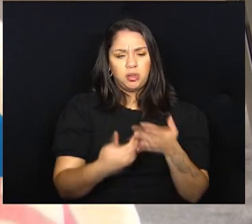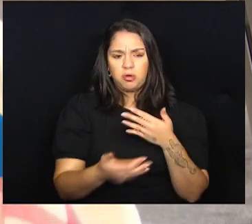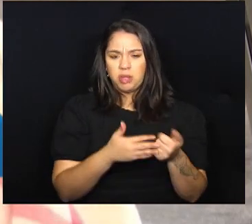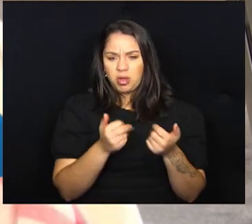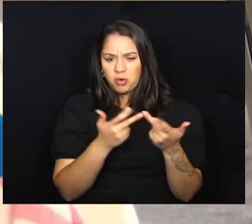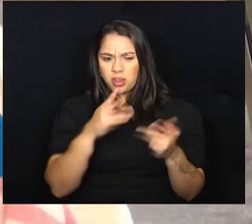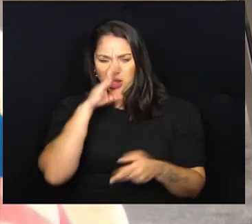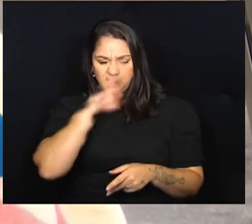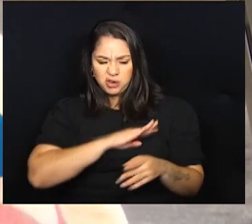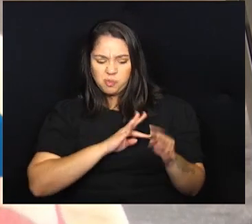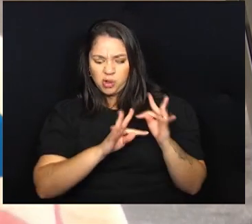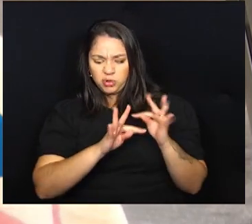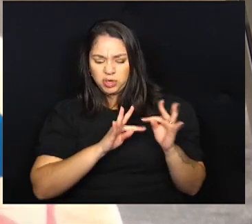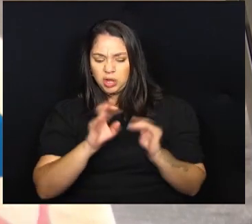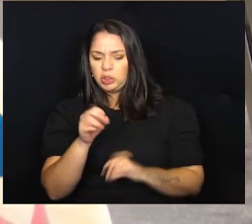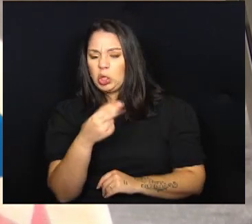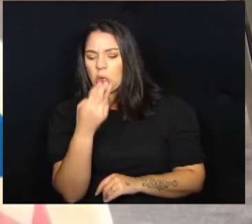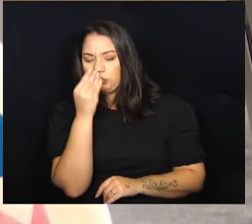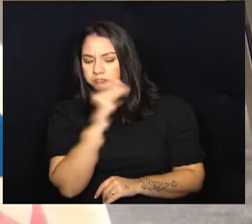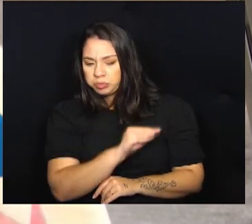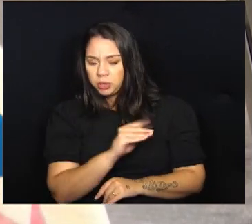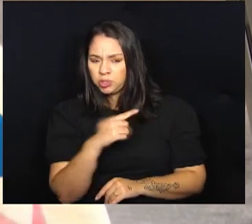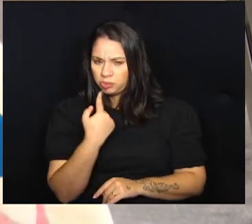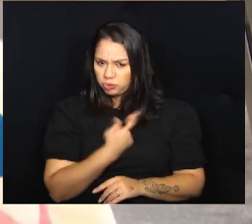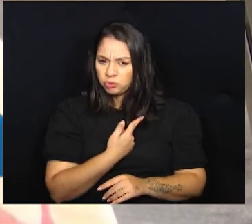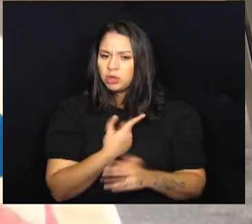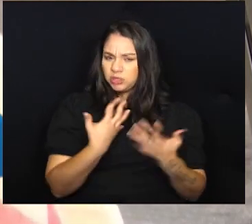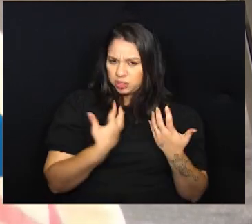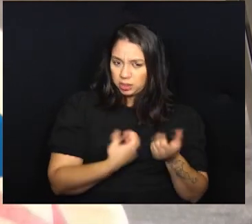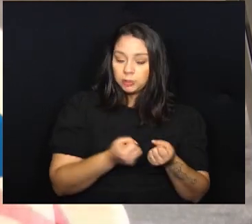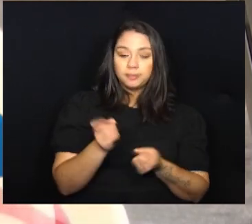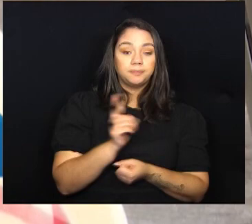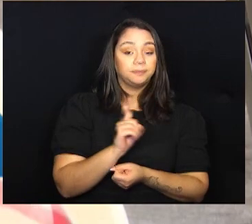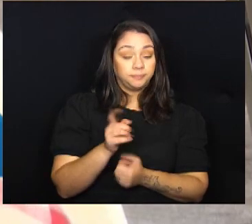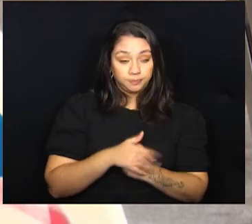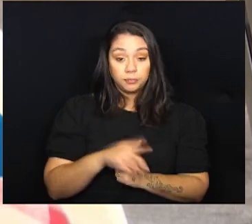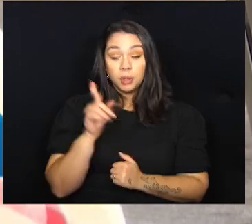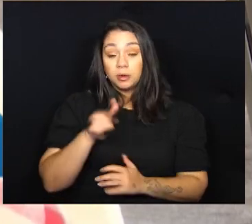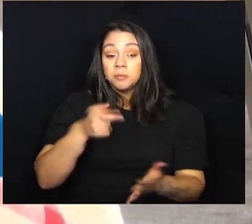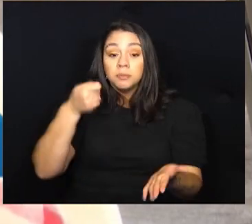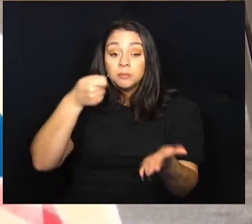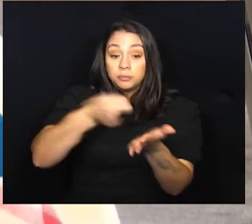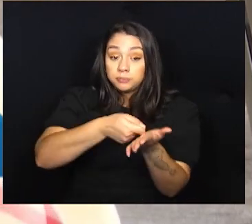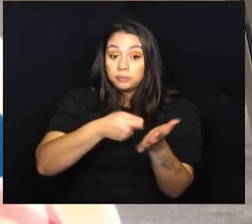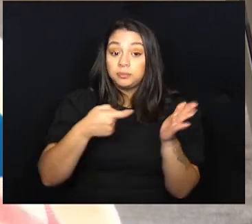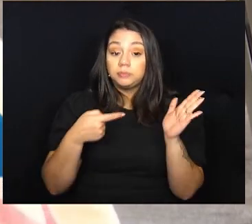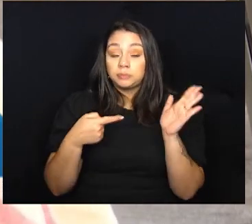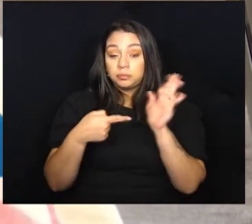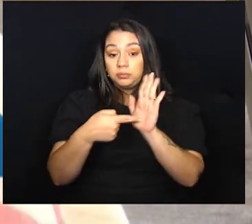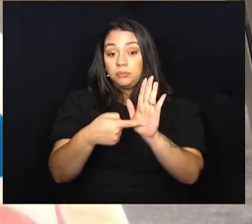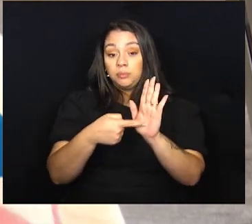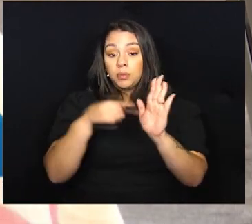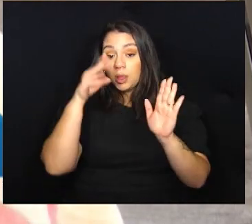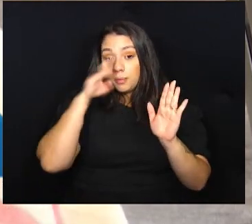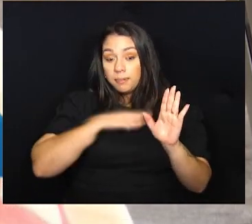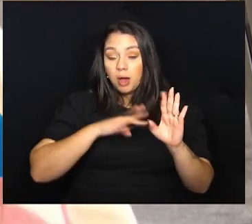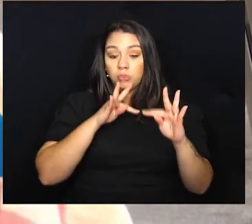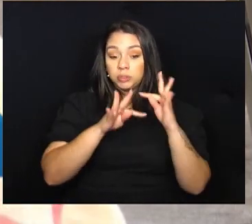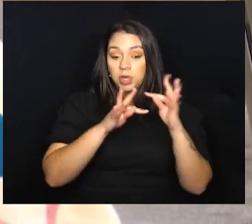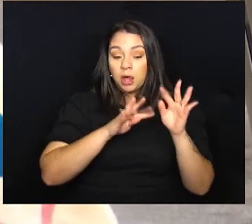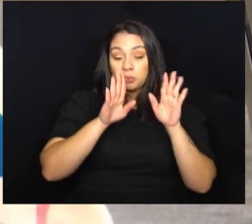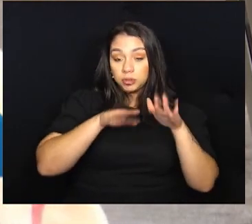maus tratos ou negligência. Então, assim como é obrigado a denunciar maus tratos contra